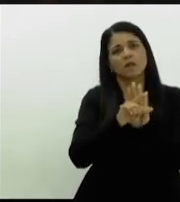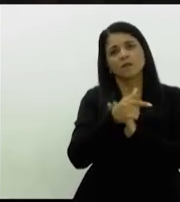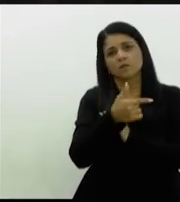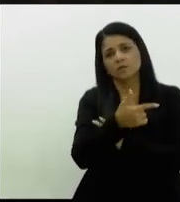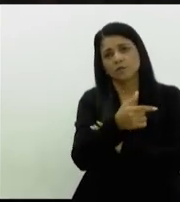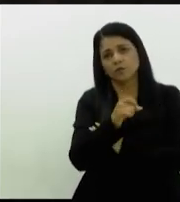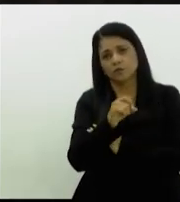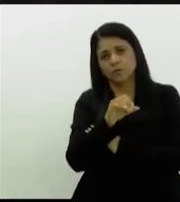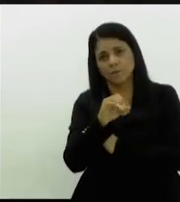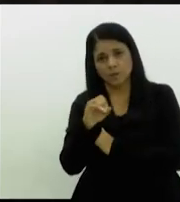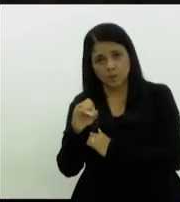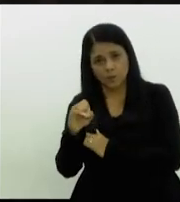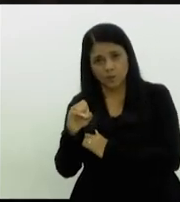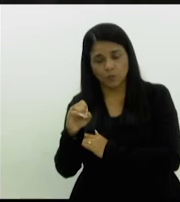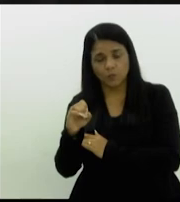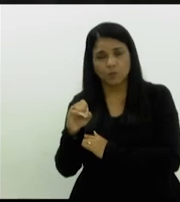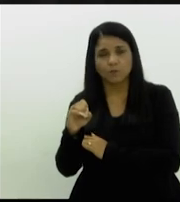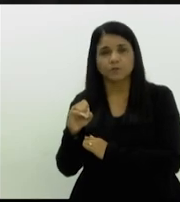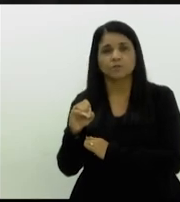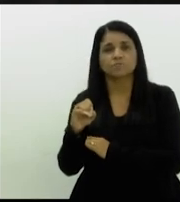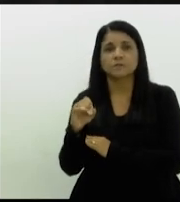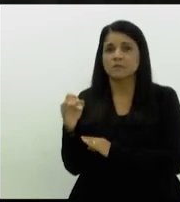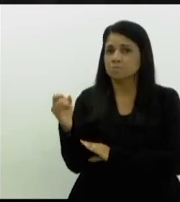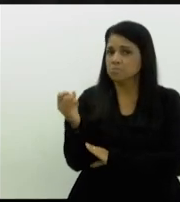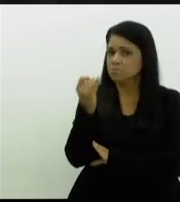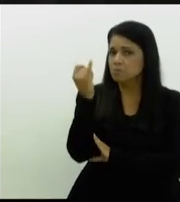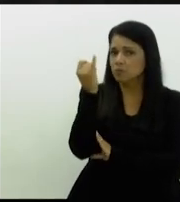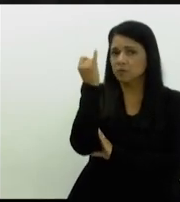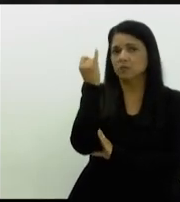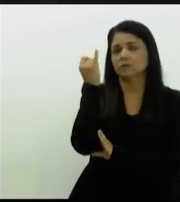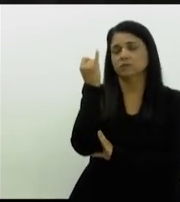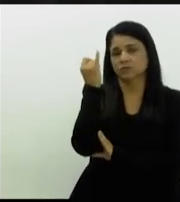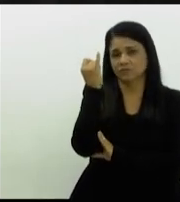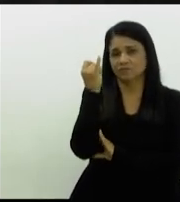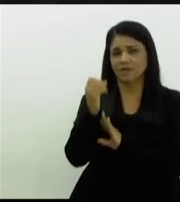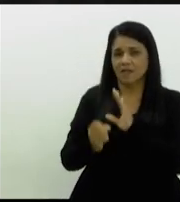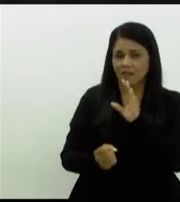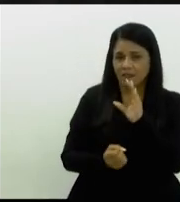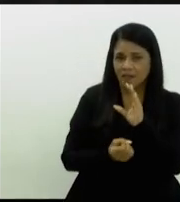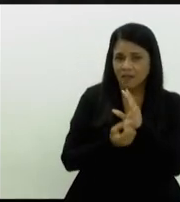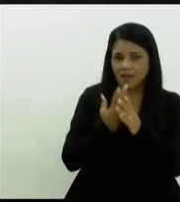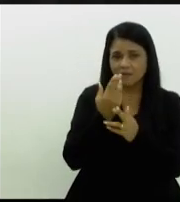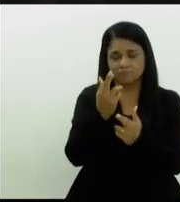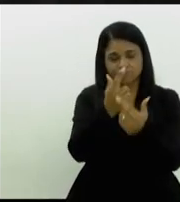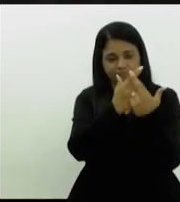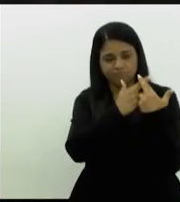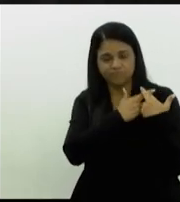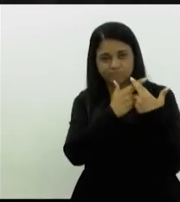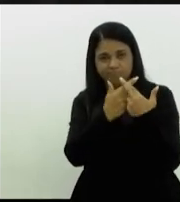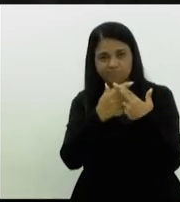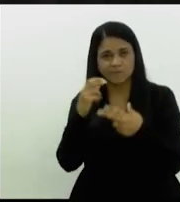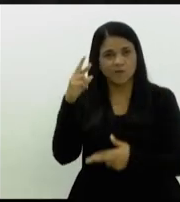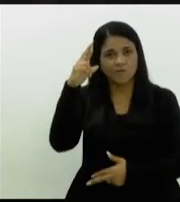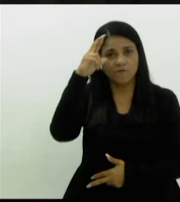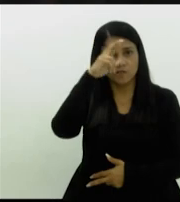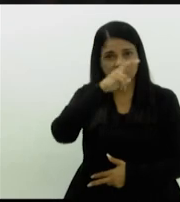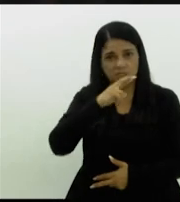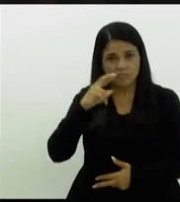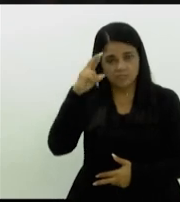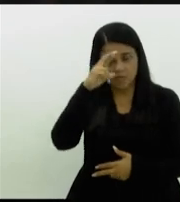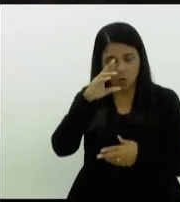2000 extremamente importante, que é a Lei de Responsabilidade Fiscal,